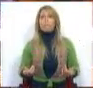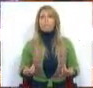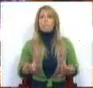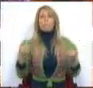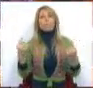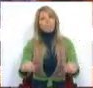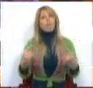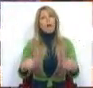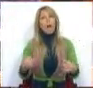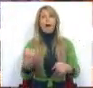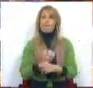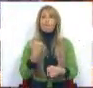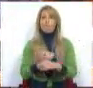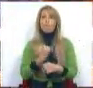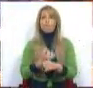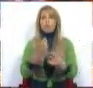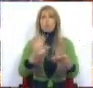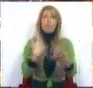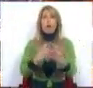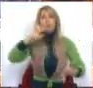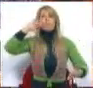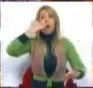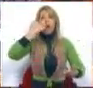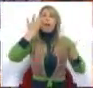onde existe ação danosa, que deve haver